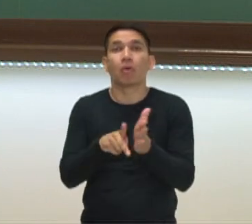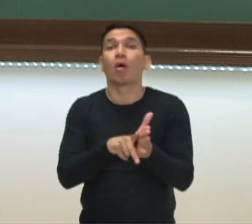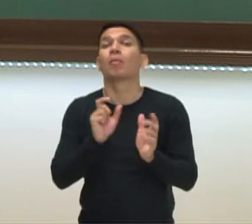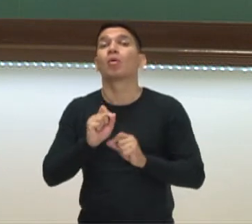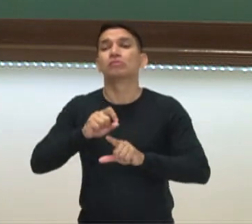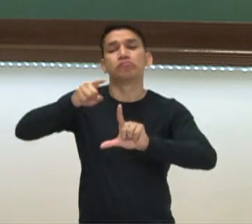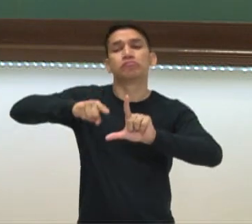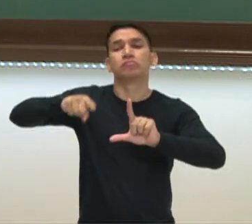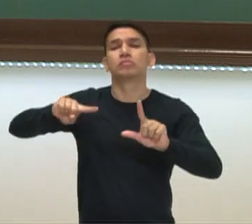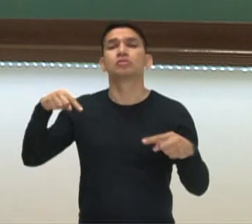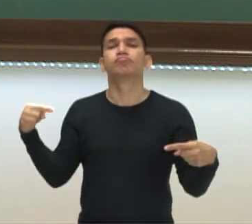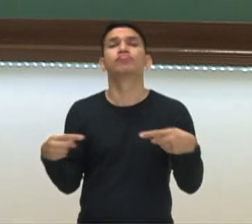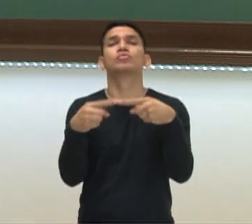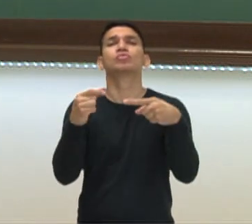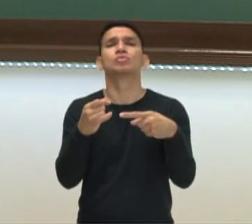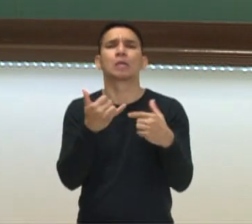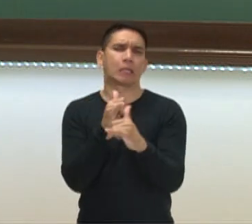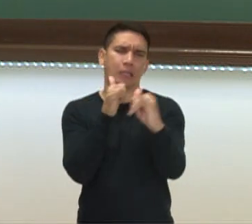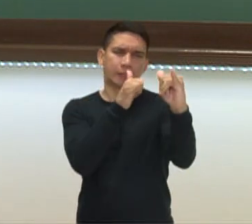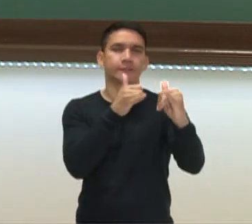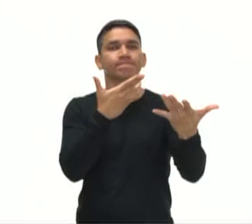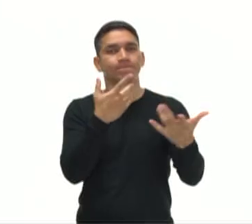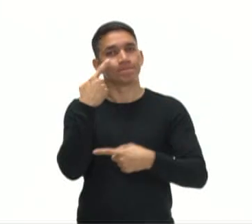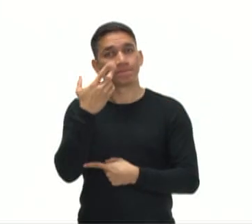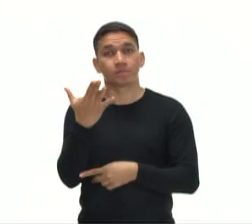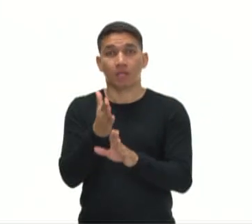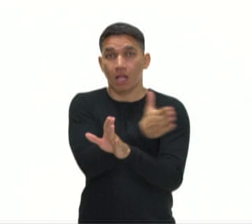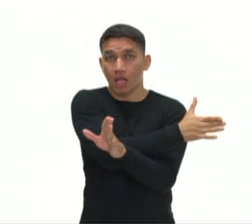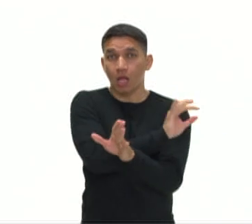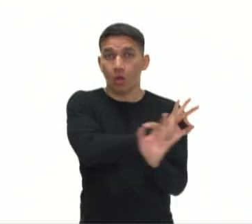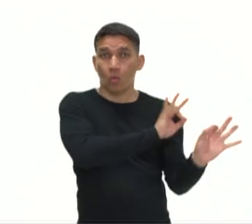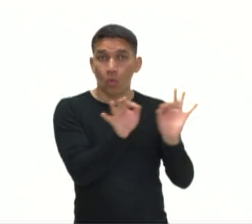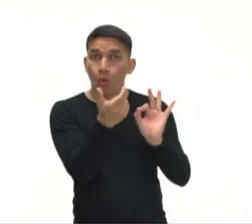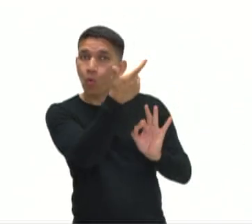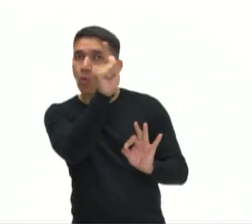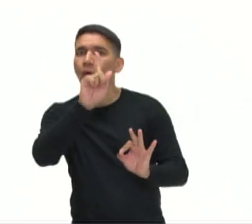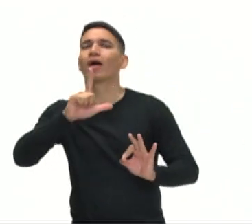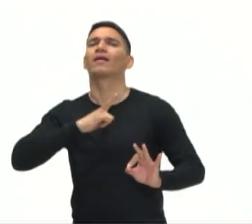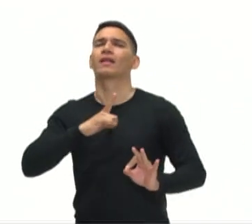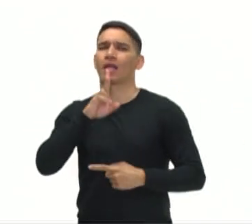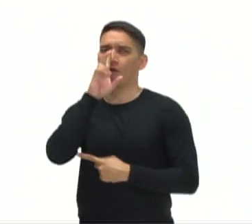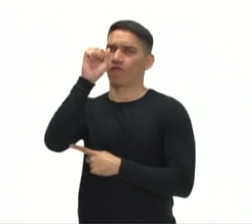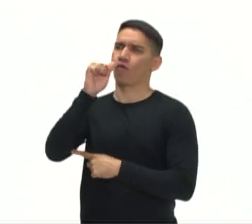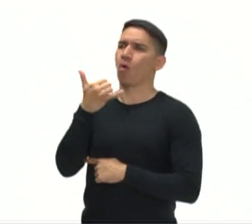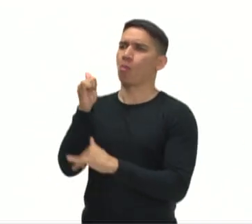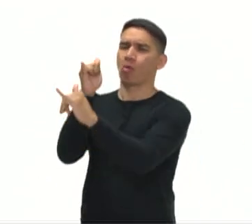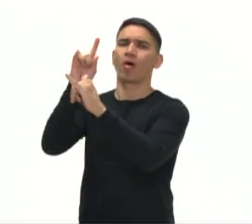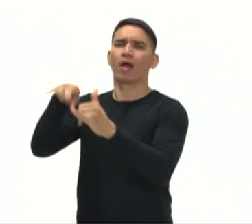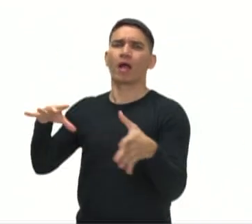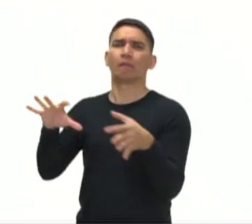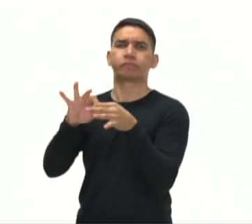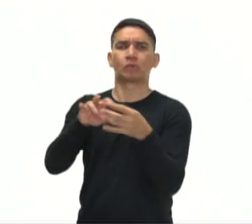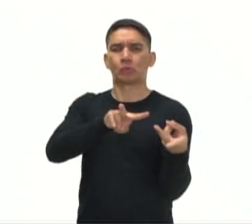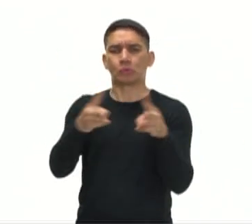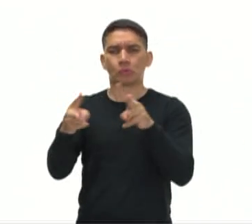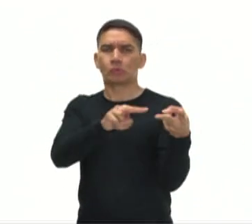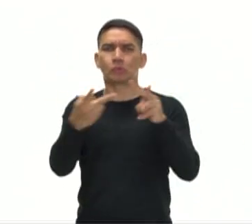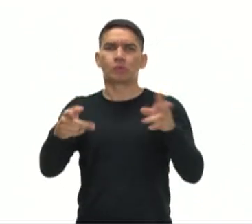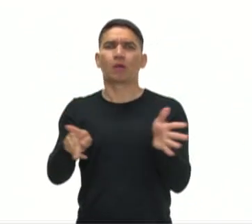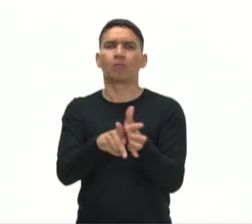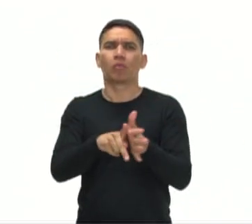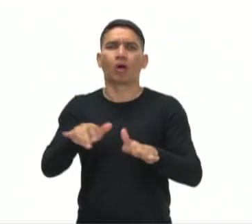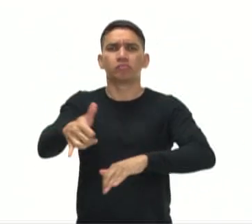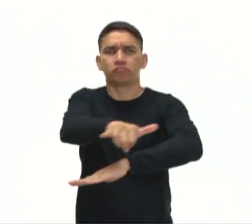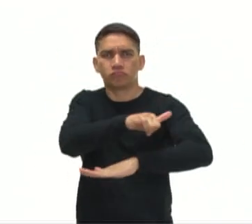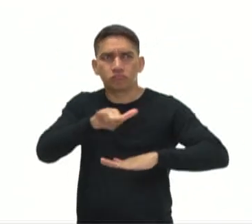elétrica. Bom, a gente viu na aula passada que potência é tensão vezes corrente, ou simplesmente